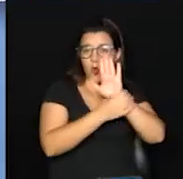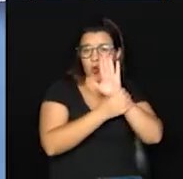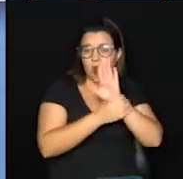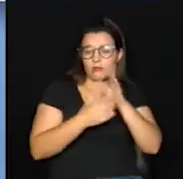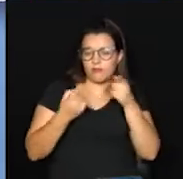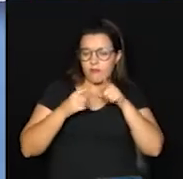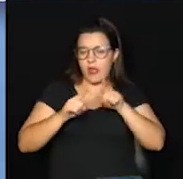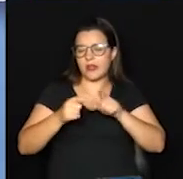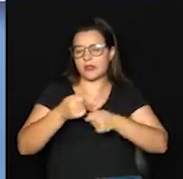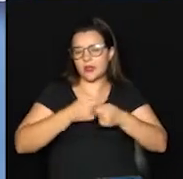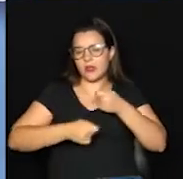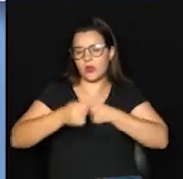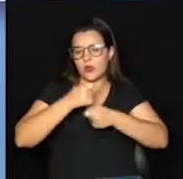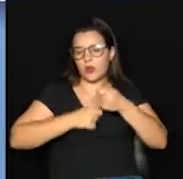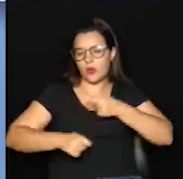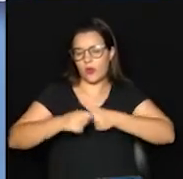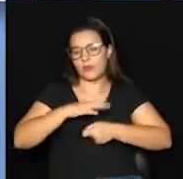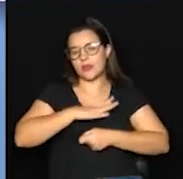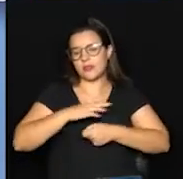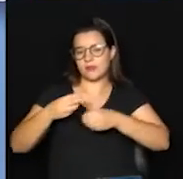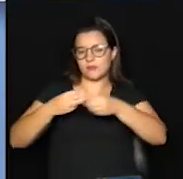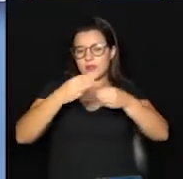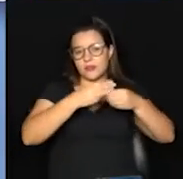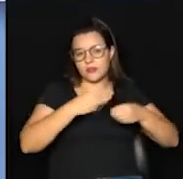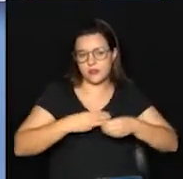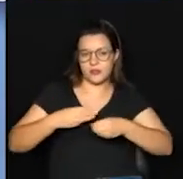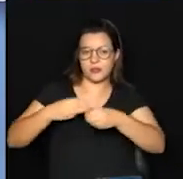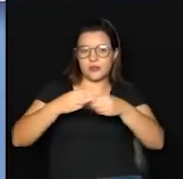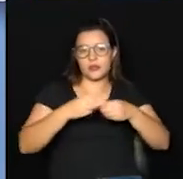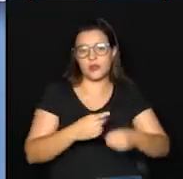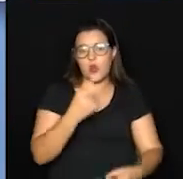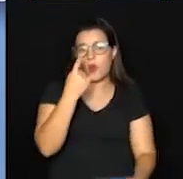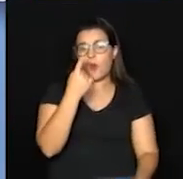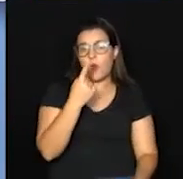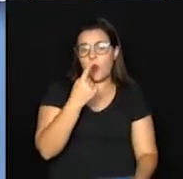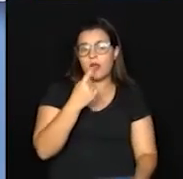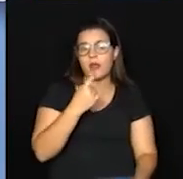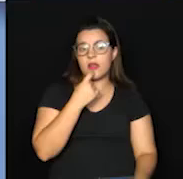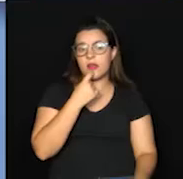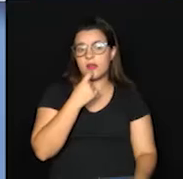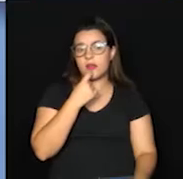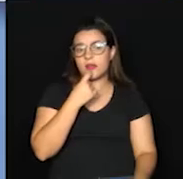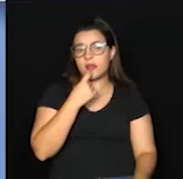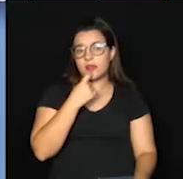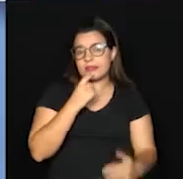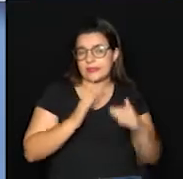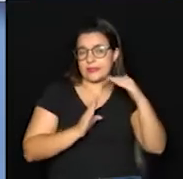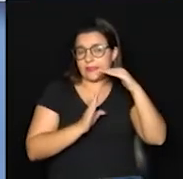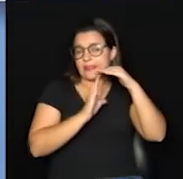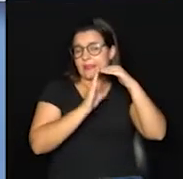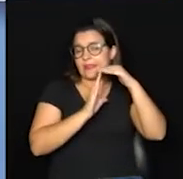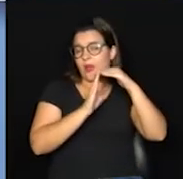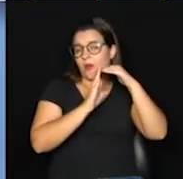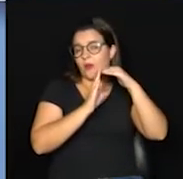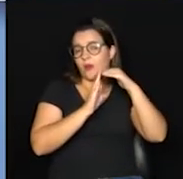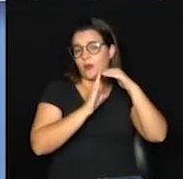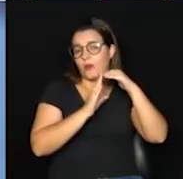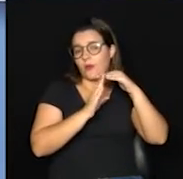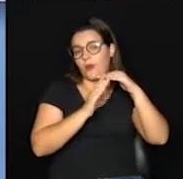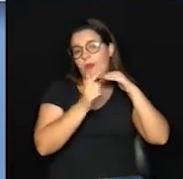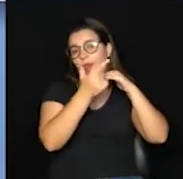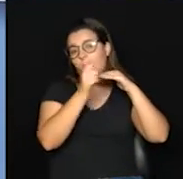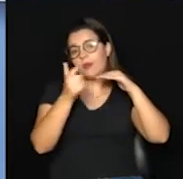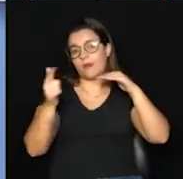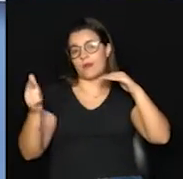região metropolitana. E apenas Campinas atingiu um nível aceitável, enquanto todos os